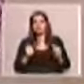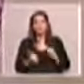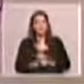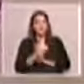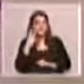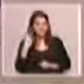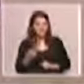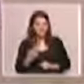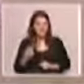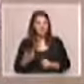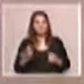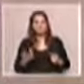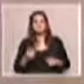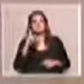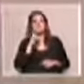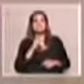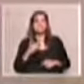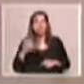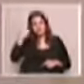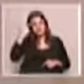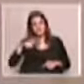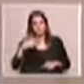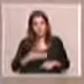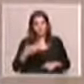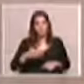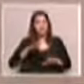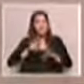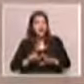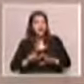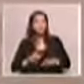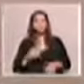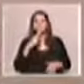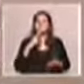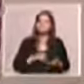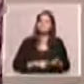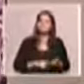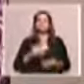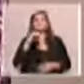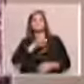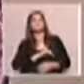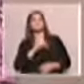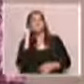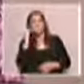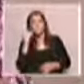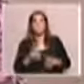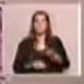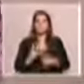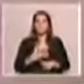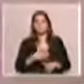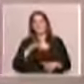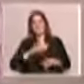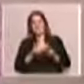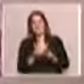vida. Ela é licenciada em Direito, mas decidiu que para ganhar a vida ia produzir queijo. E